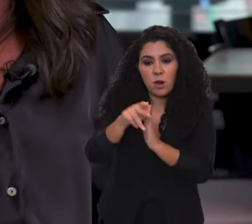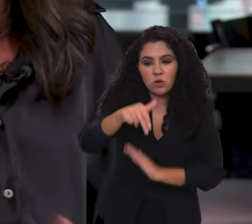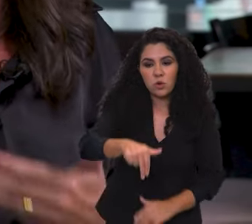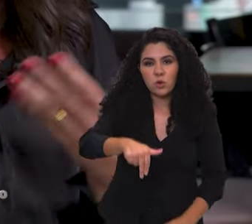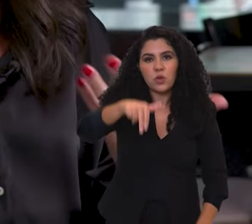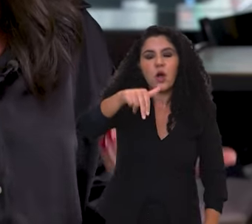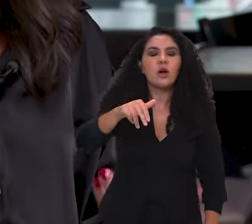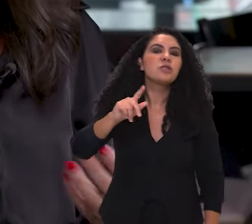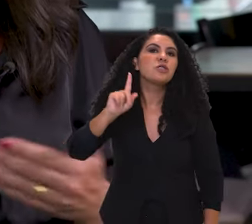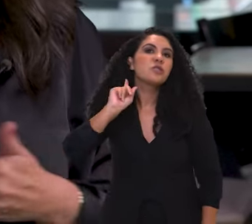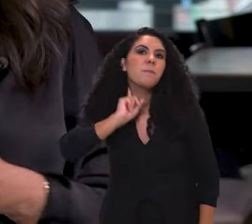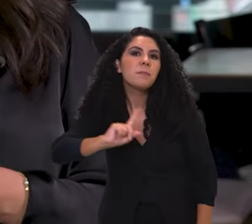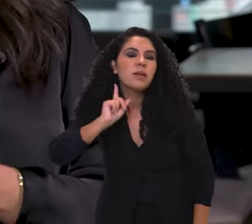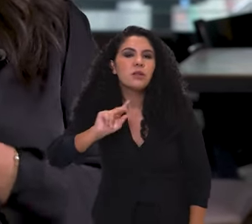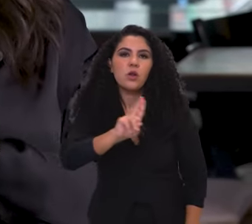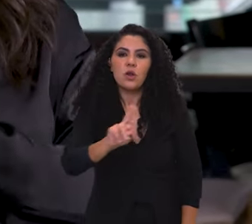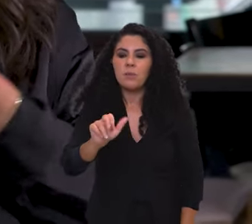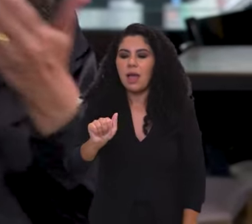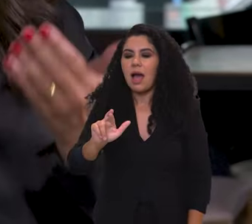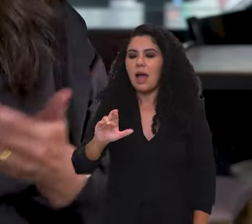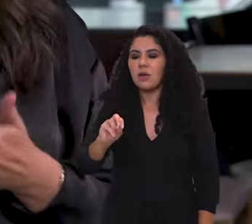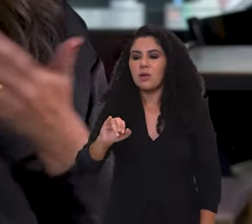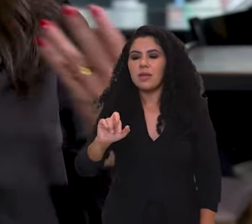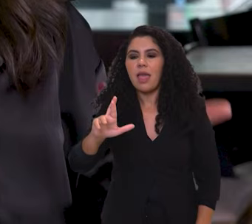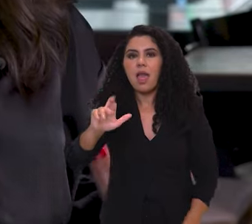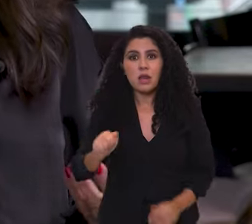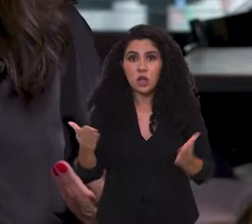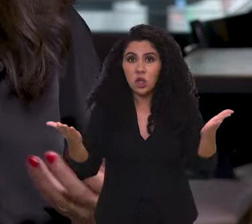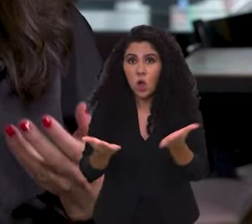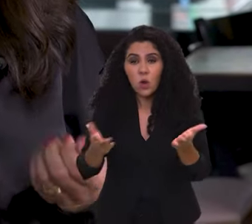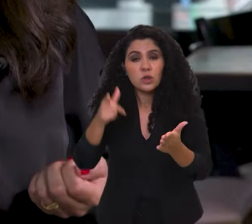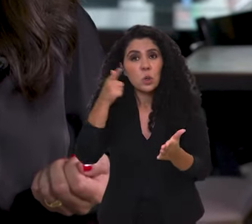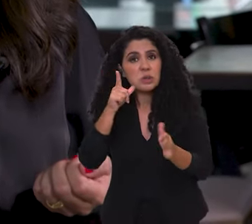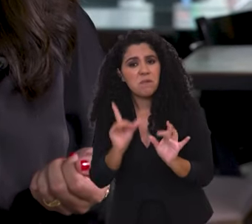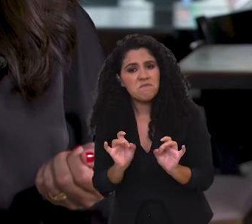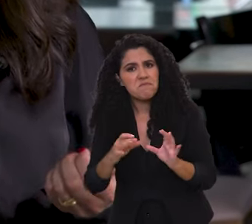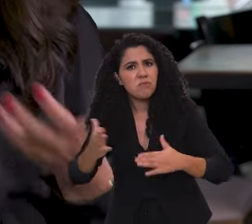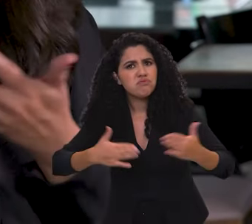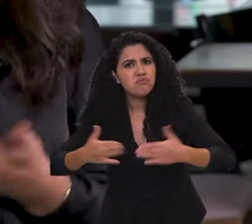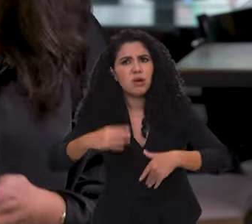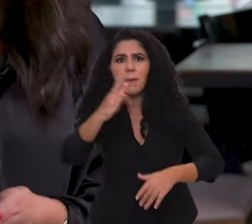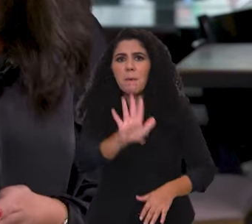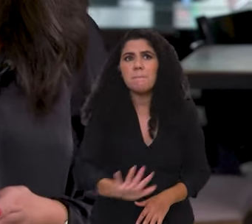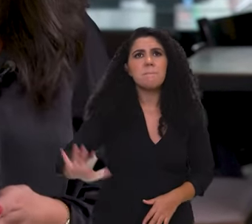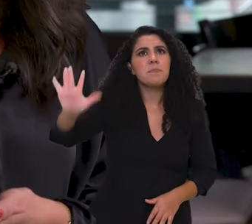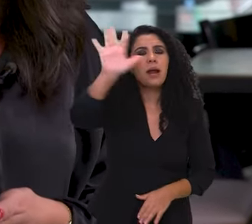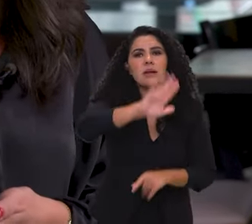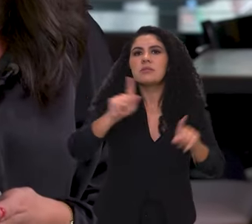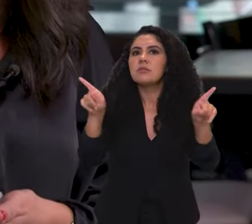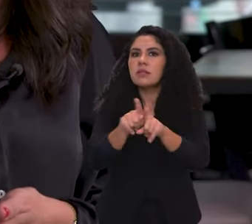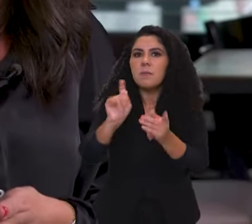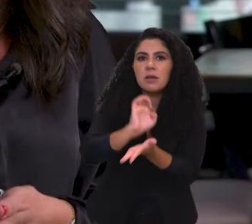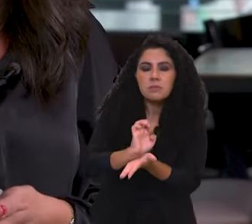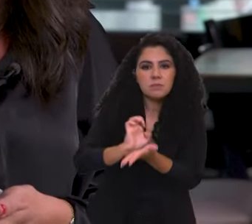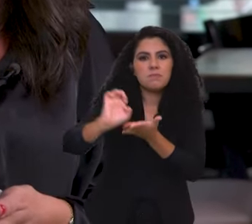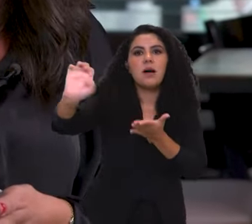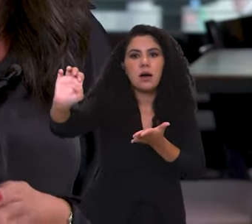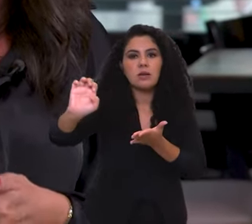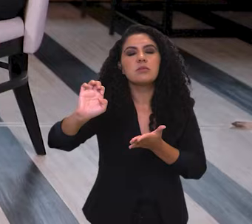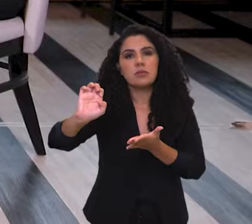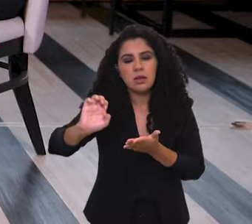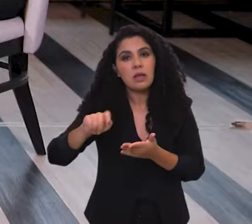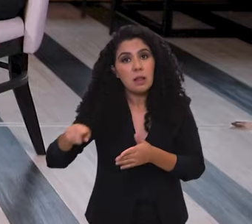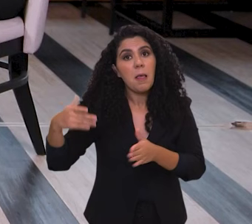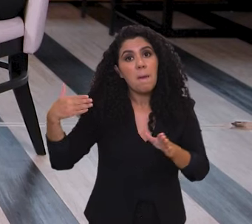Minas Gerais, o mel de Aroeira, que hoje é vendido e exportado no Brasil, ele faz parte das rotas de integração